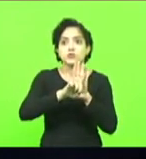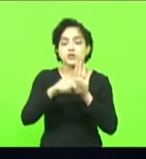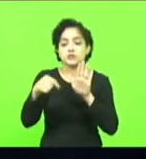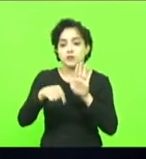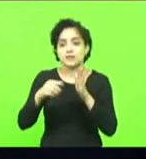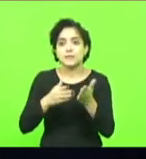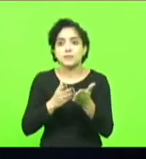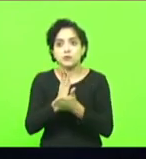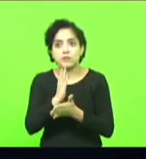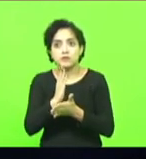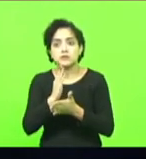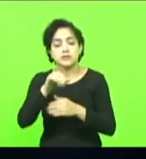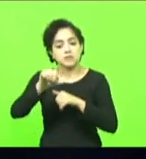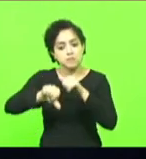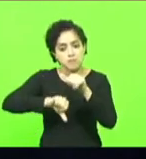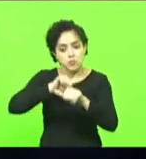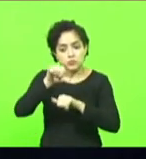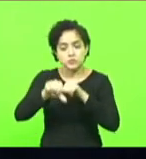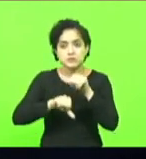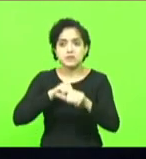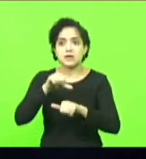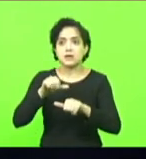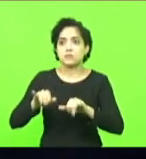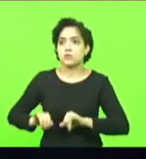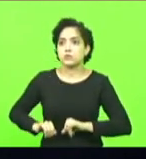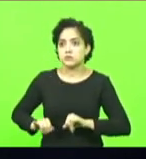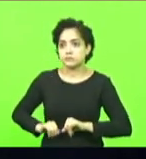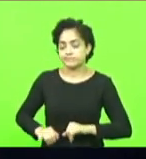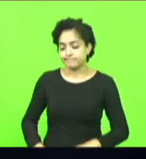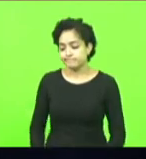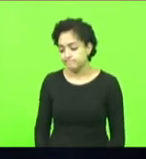muda o modus operandi, que o povo não aguenta mais. Obrigado.